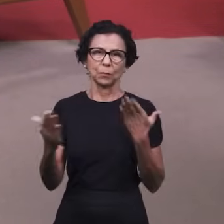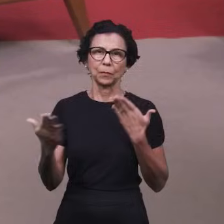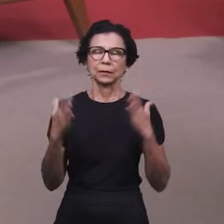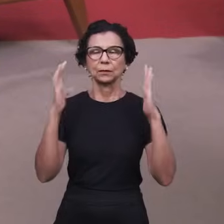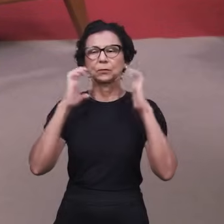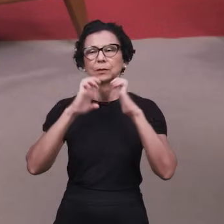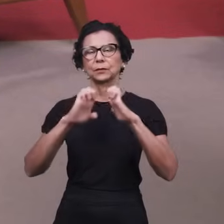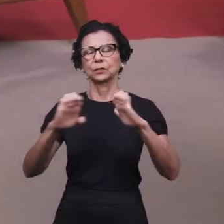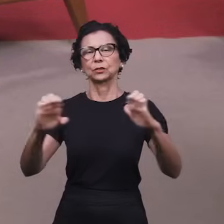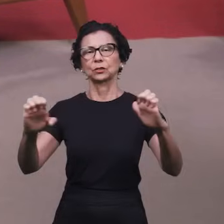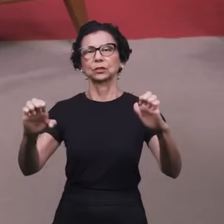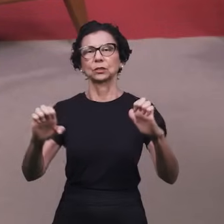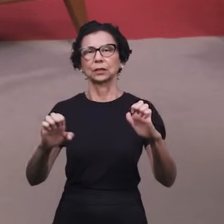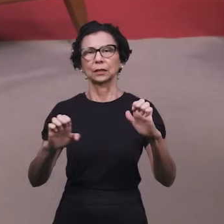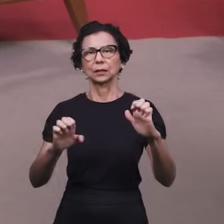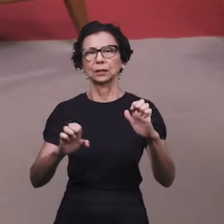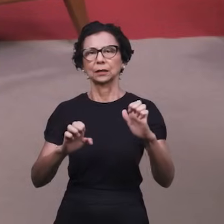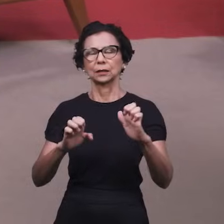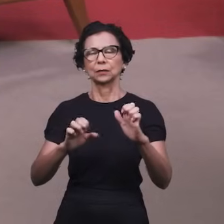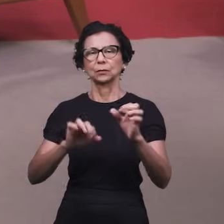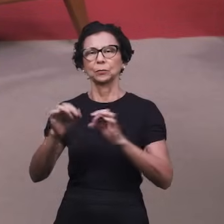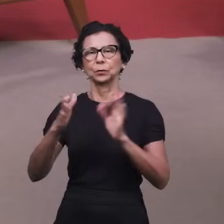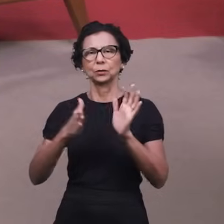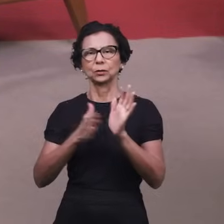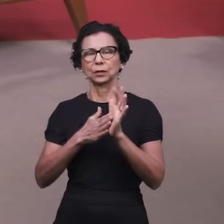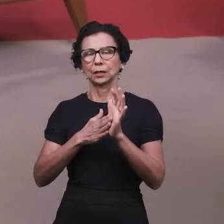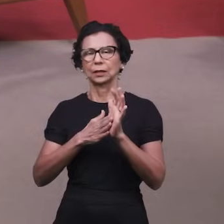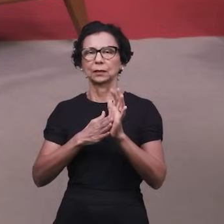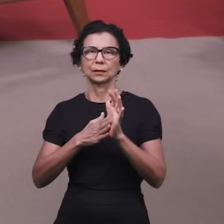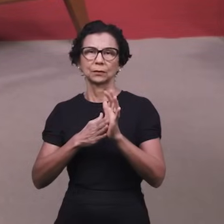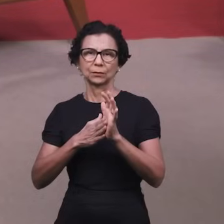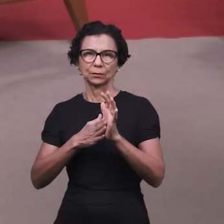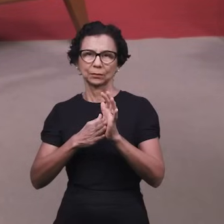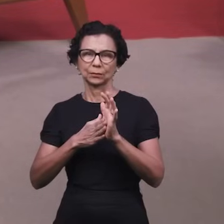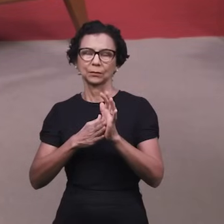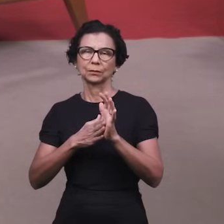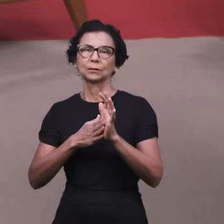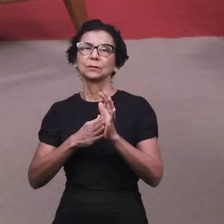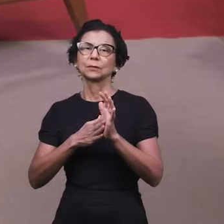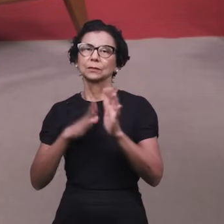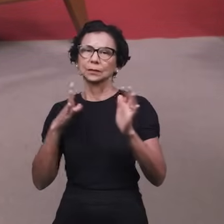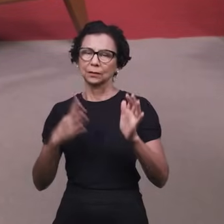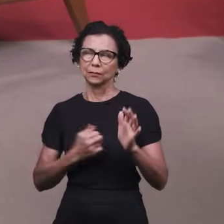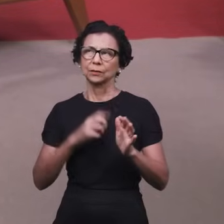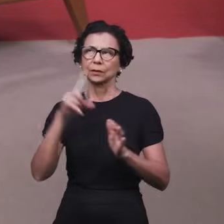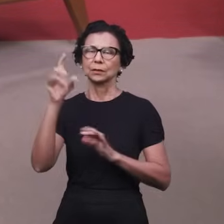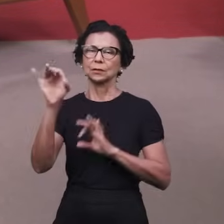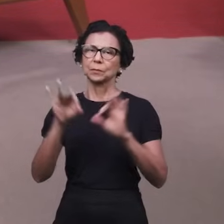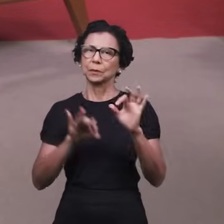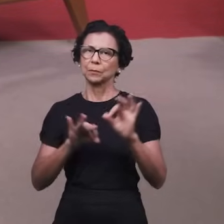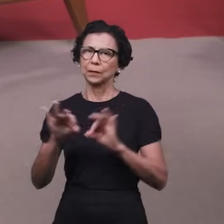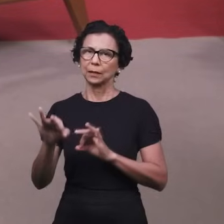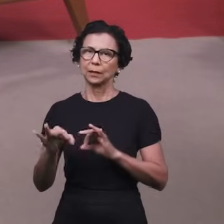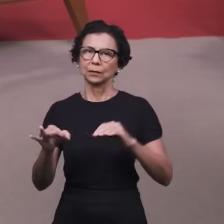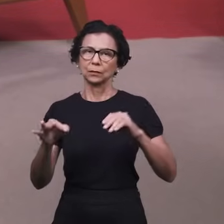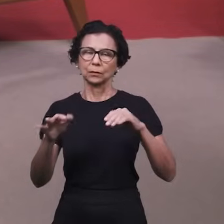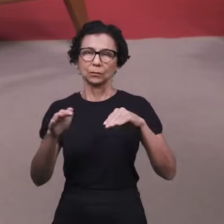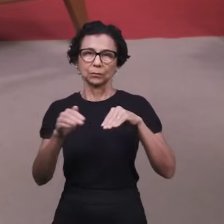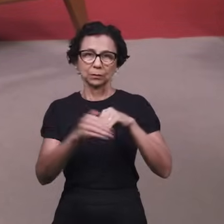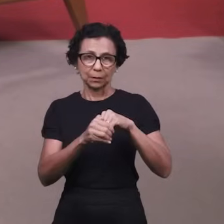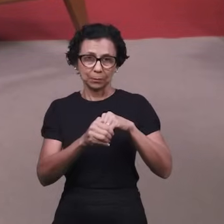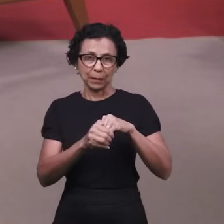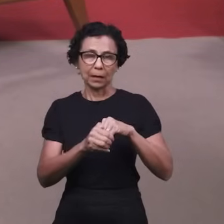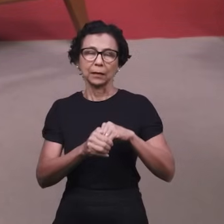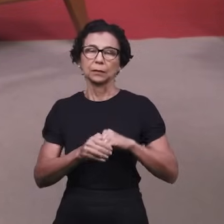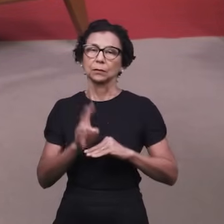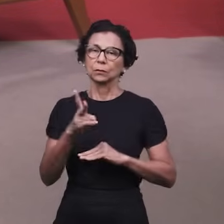o projeto de Deus. Então, é um sapato só, é o mesmo Evangelho, a mesma caminhada. E assim,